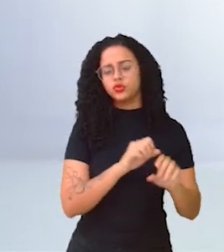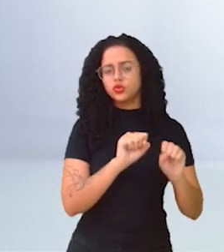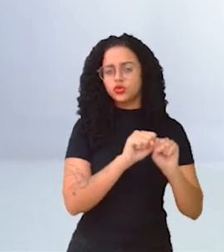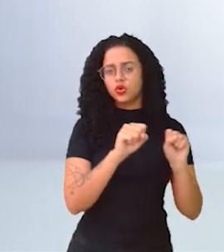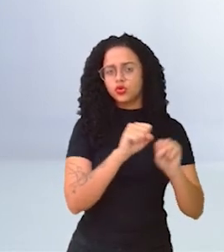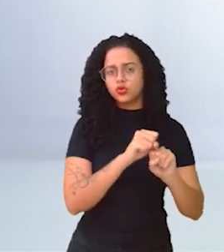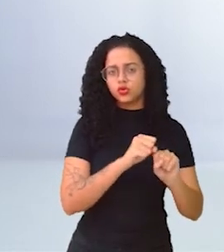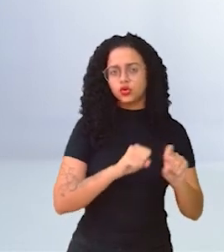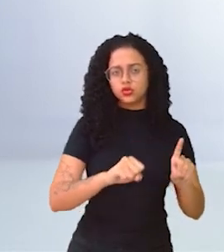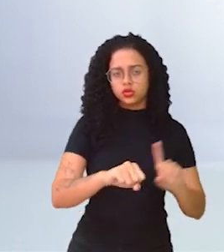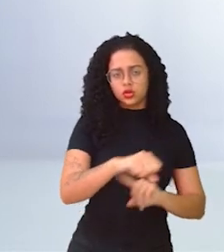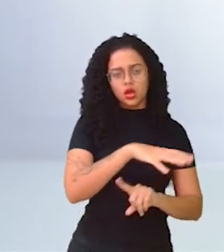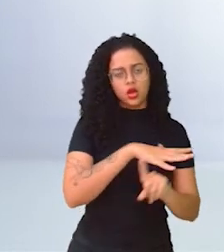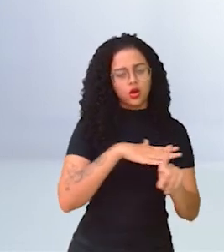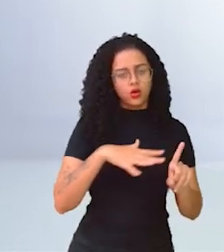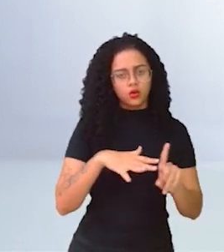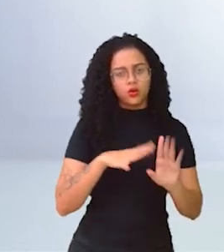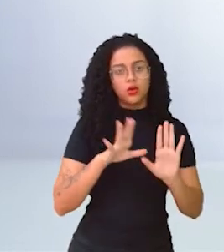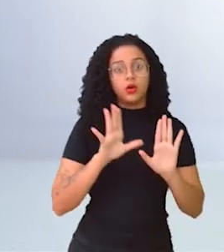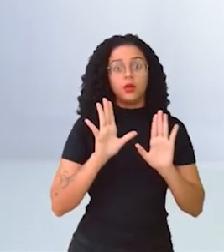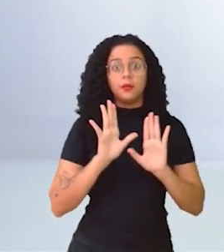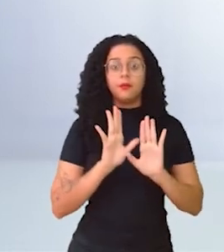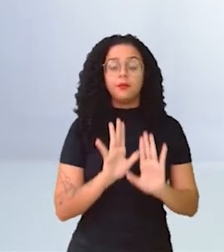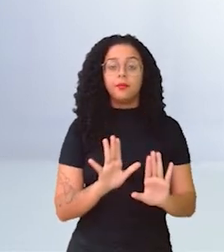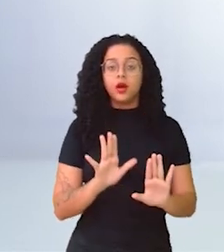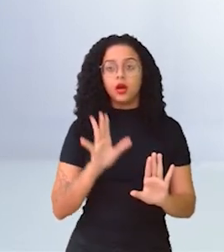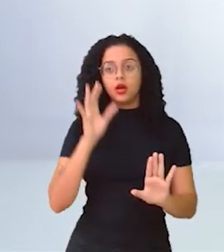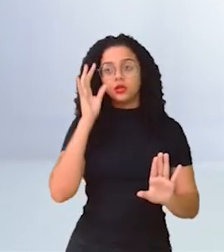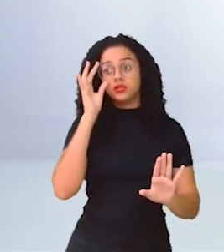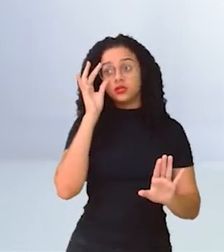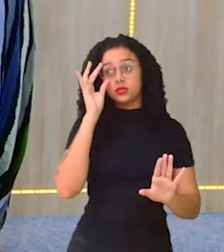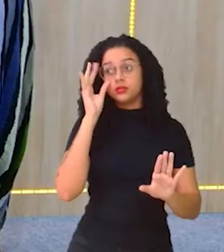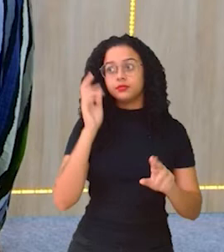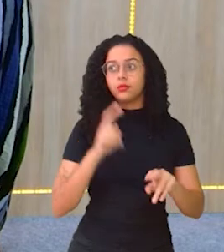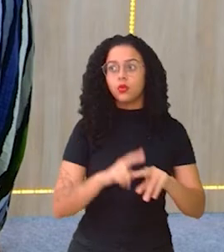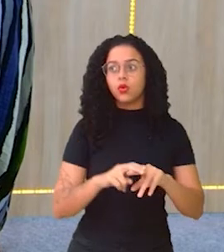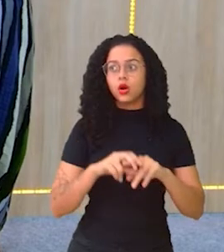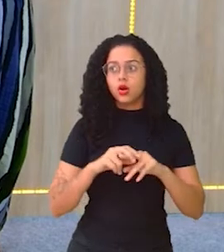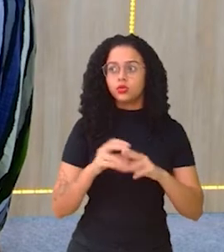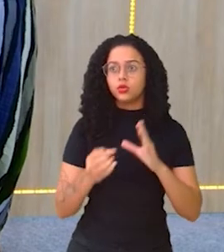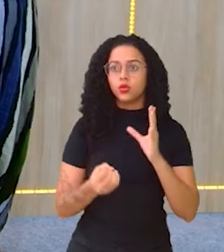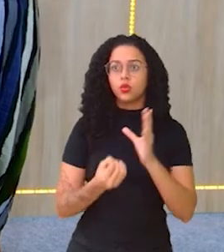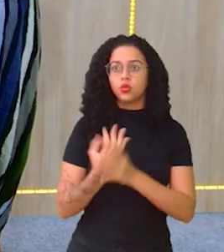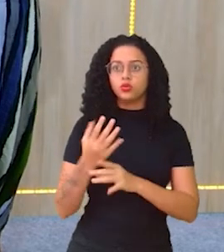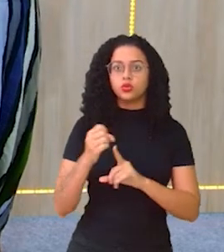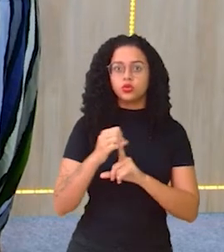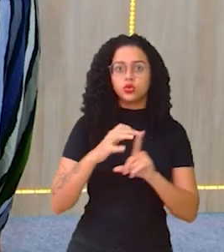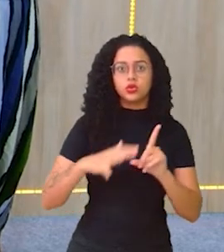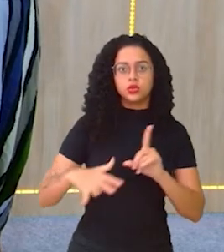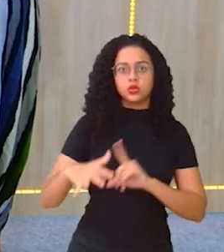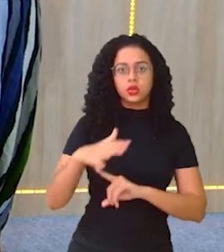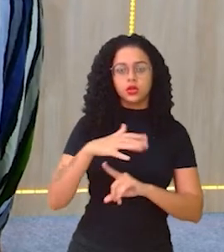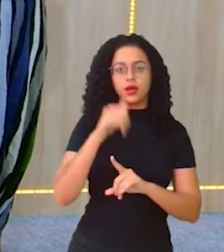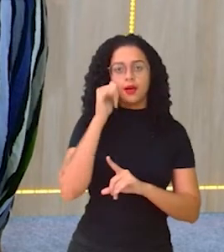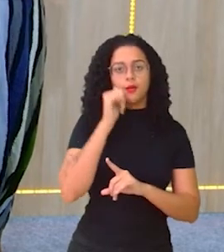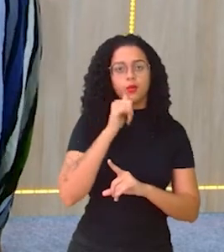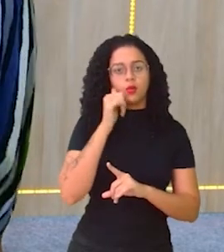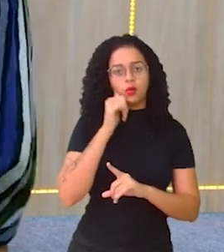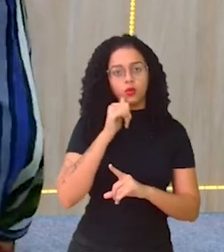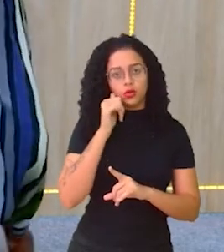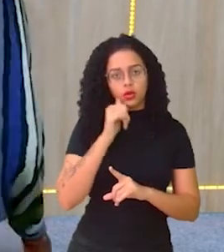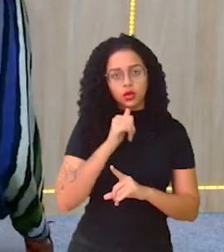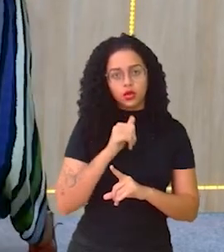ideia social, né, mas pela construção da sociedade, as mulheres elas